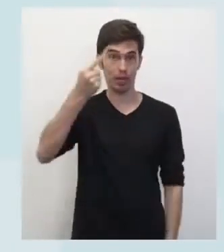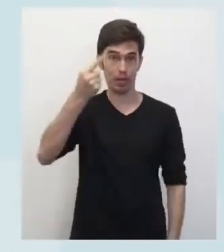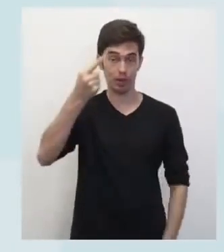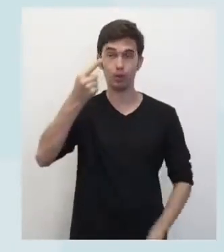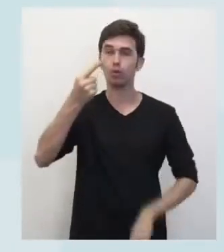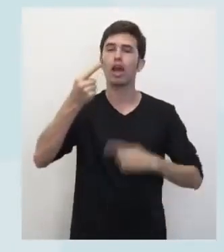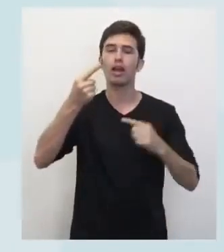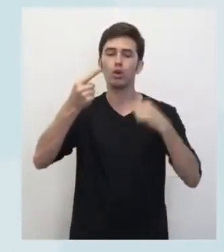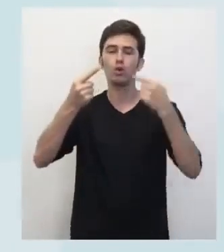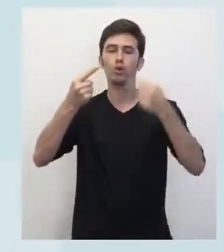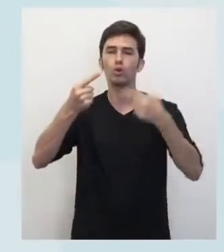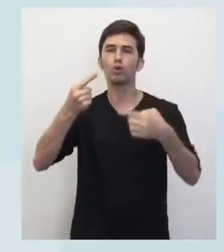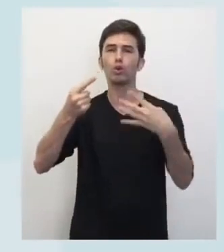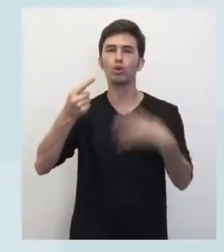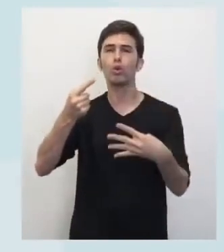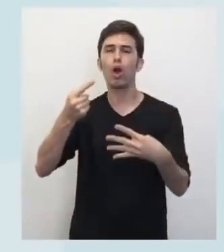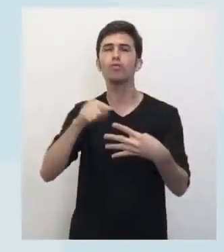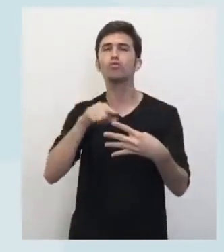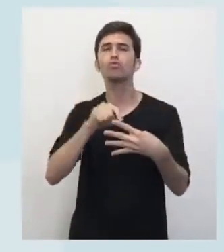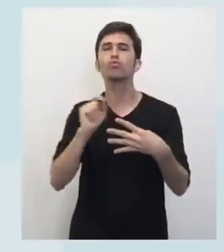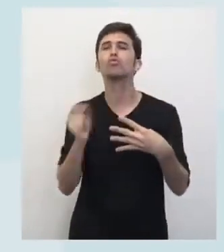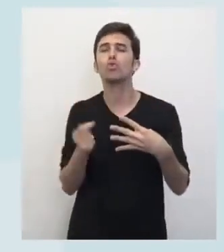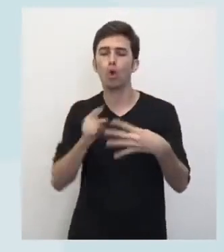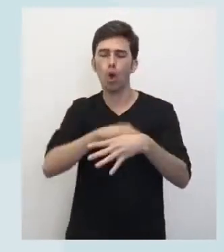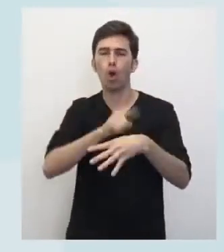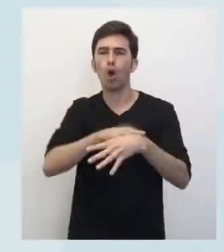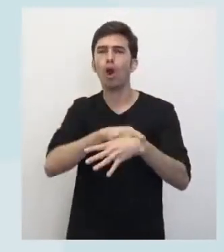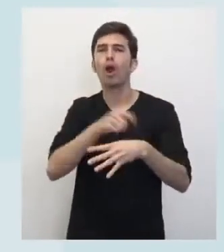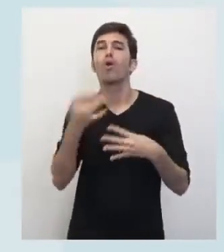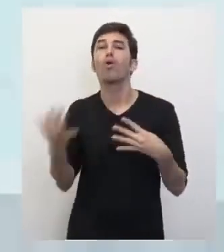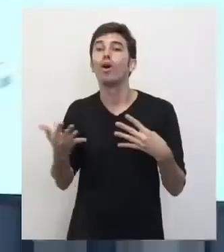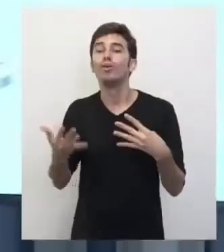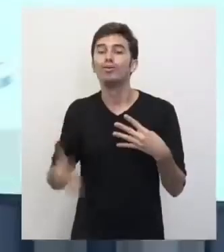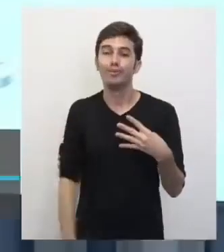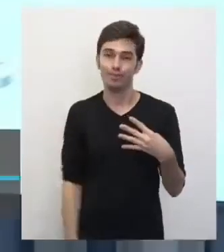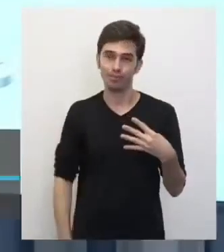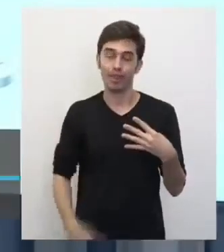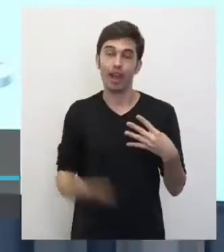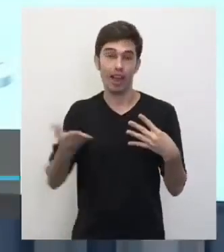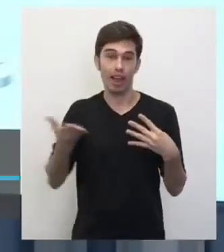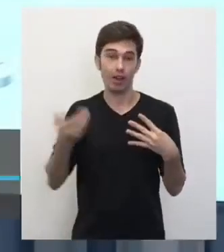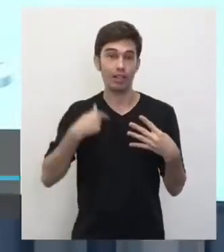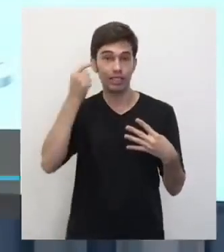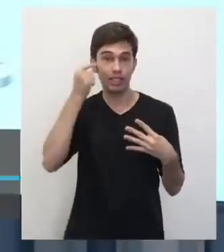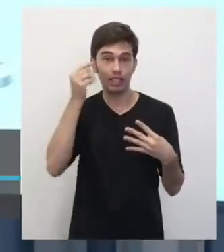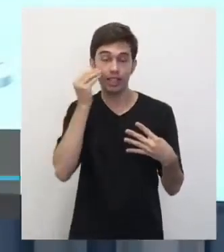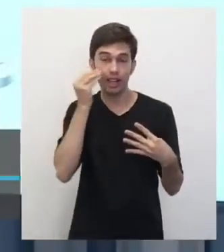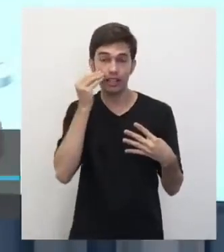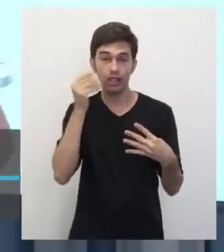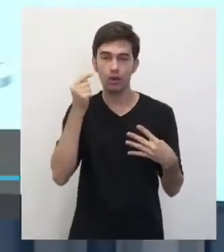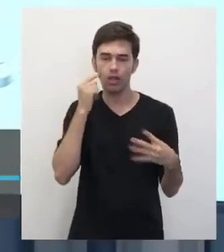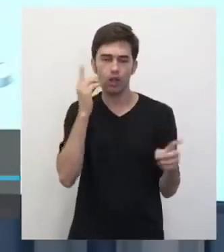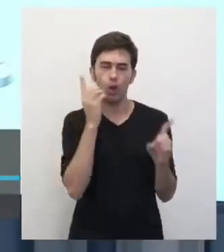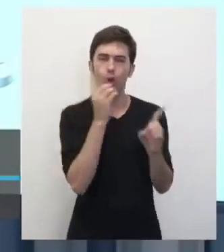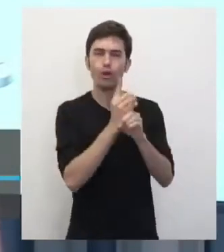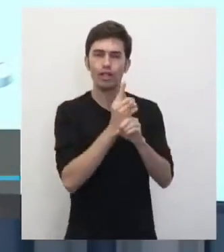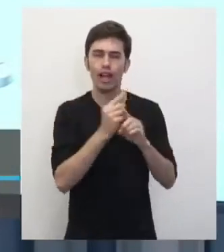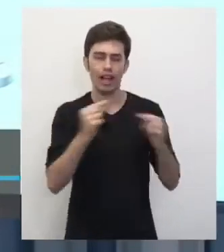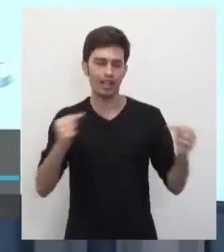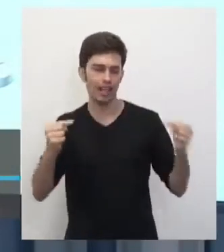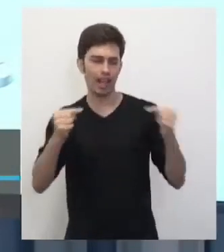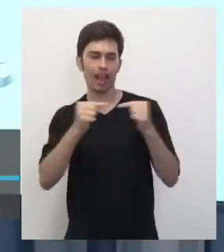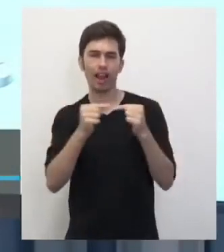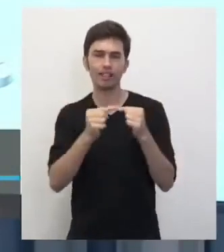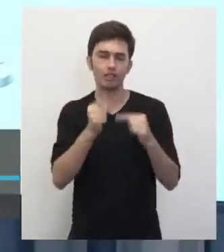os próximos, Osmar? Então, a ideia aí é encontrar essa relação, aí encontrar de quanto em quanto